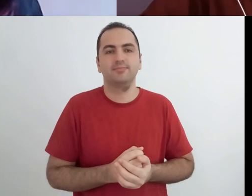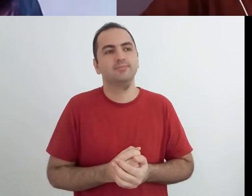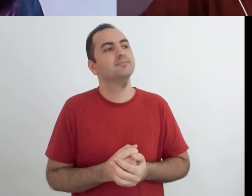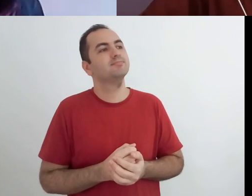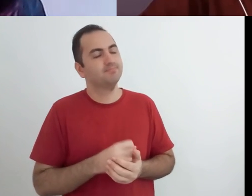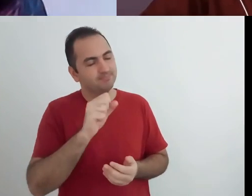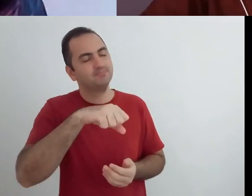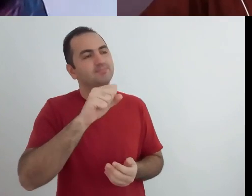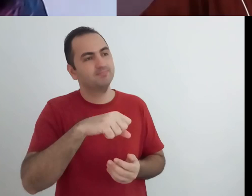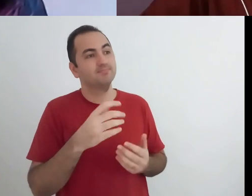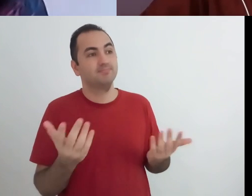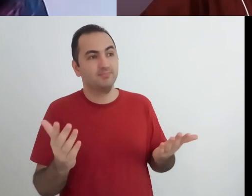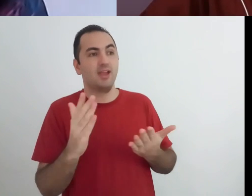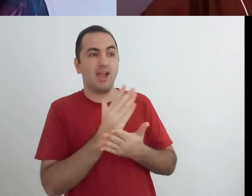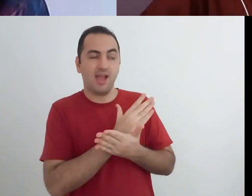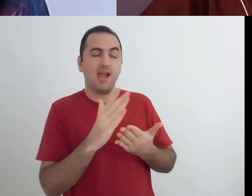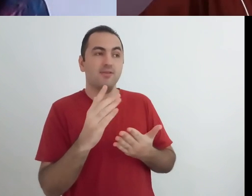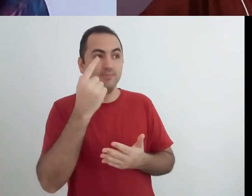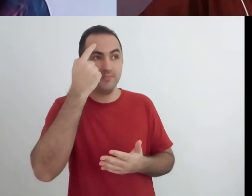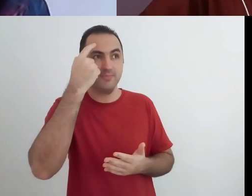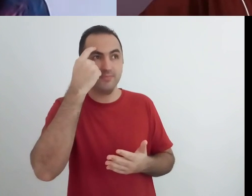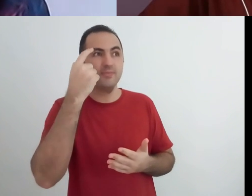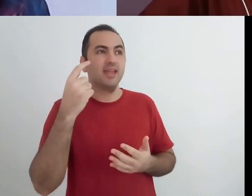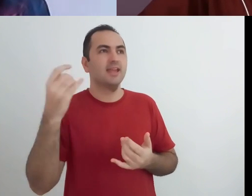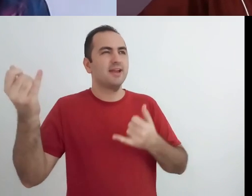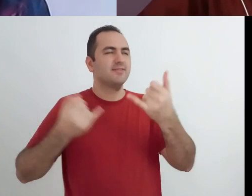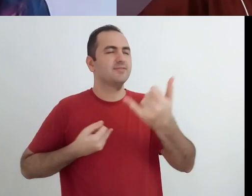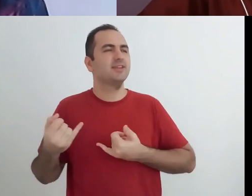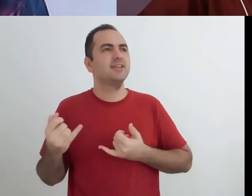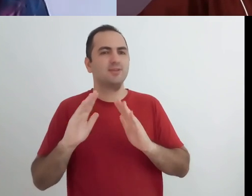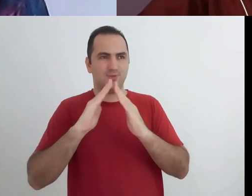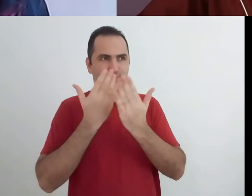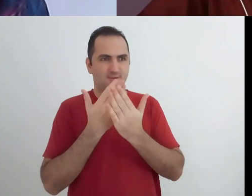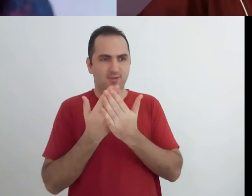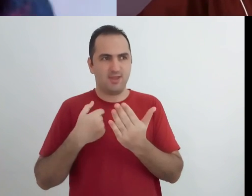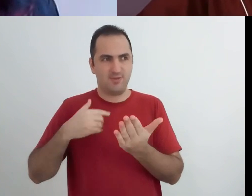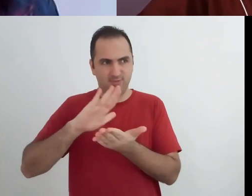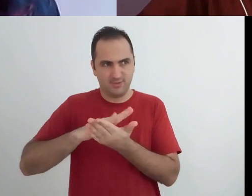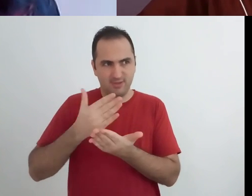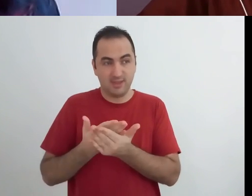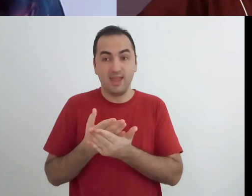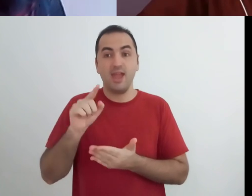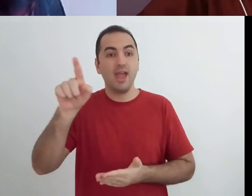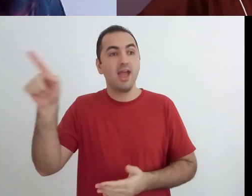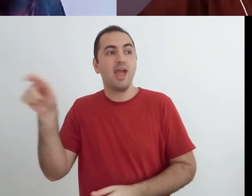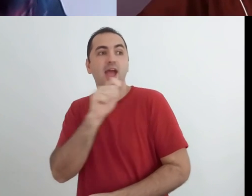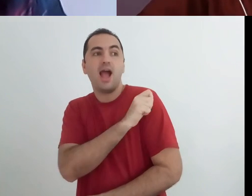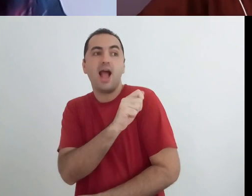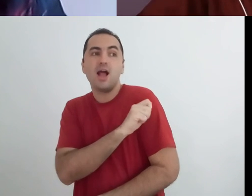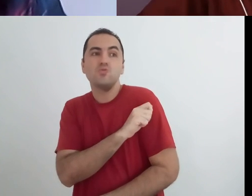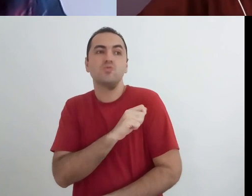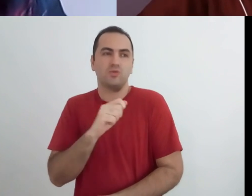pessoas também, é que às vezes alguns alunos já me perguntaram assim, perguntaram para o meu marido